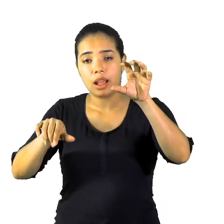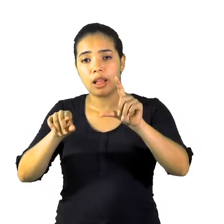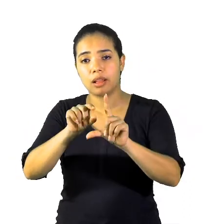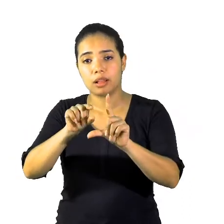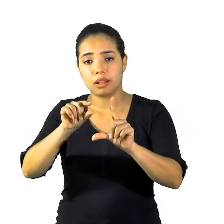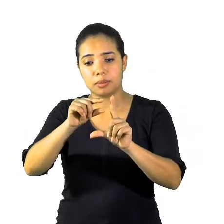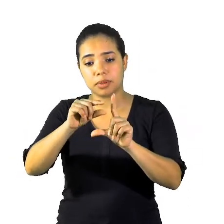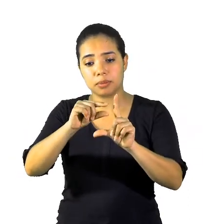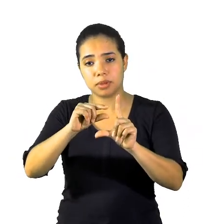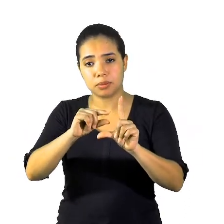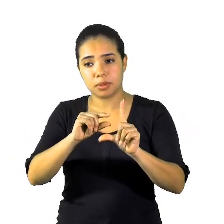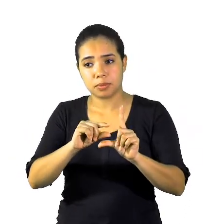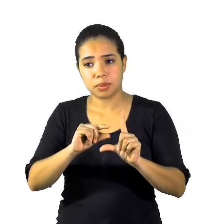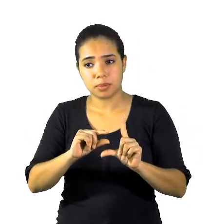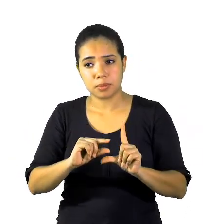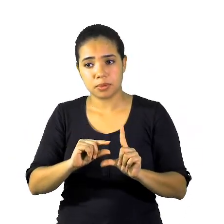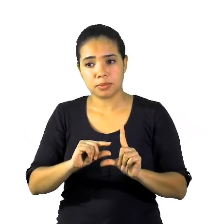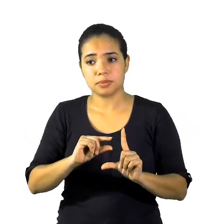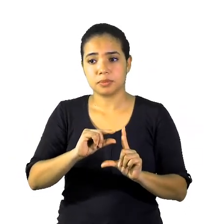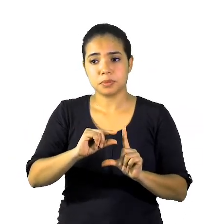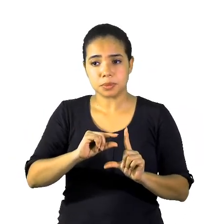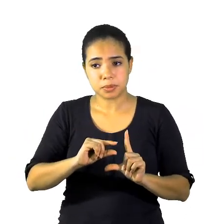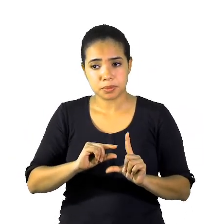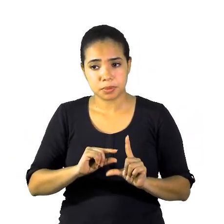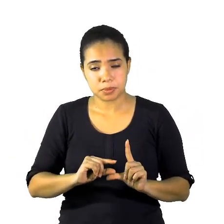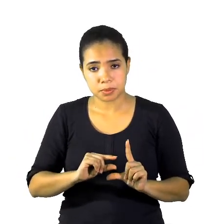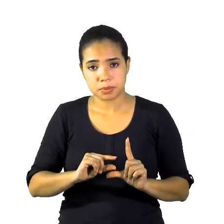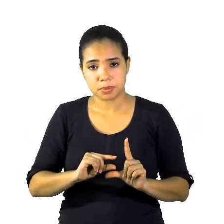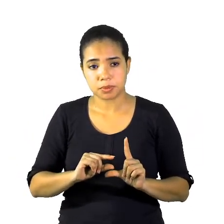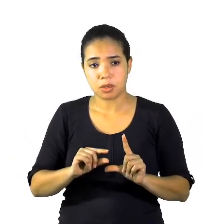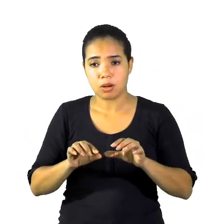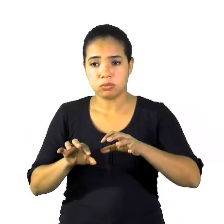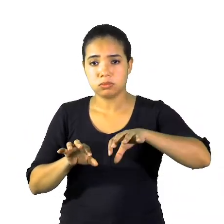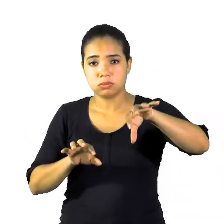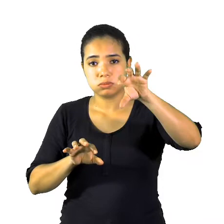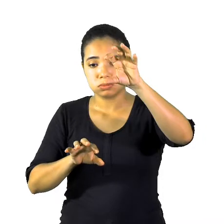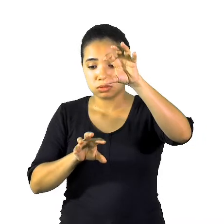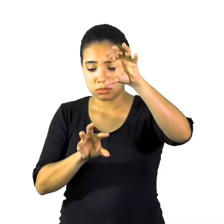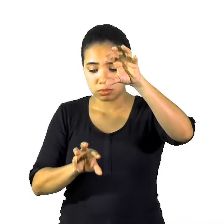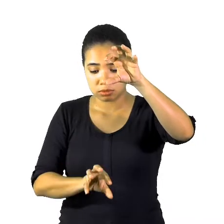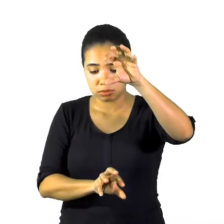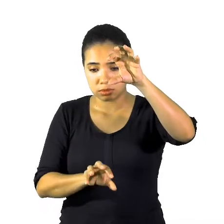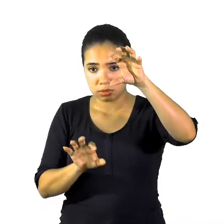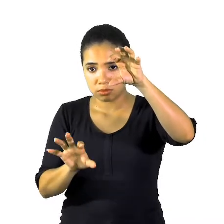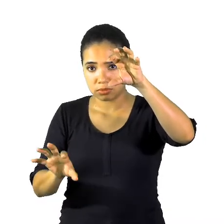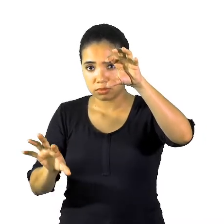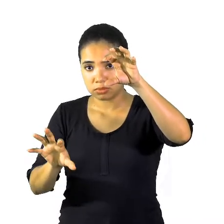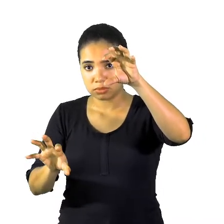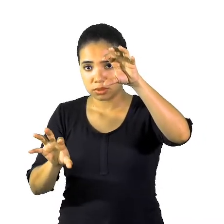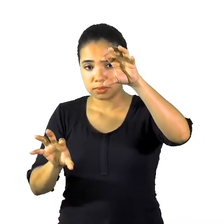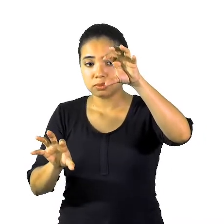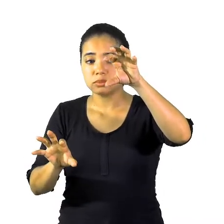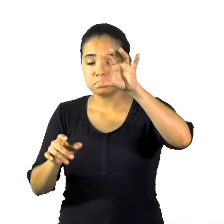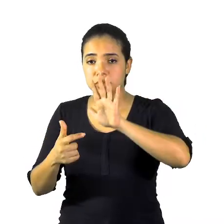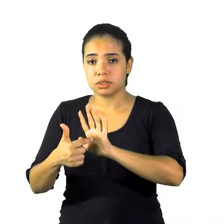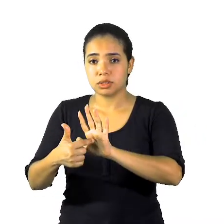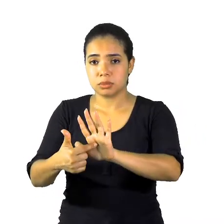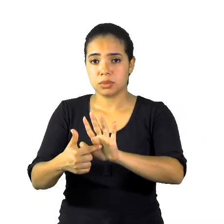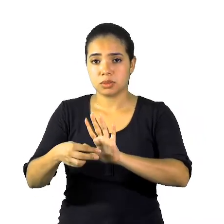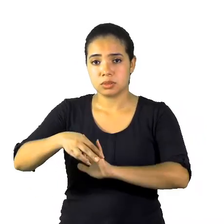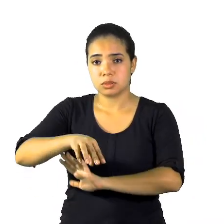A legenda é o que está inserido no meu mapa para representar o que está exposto no